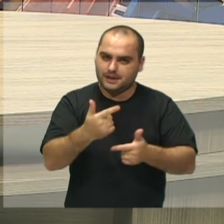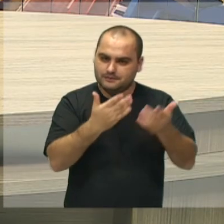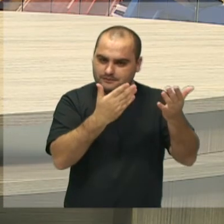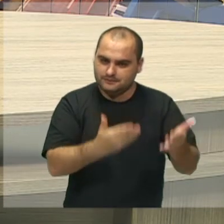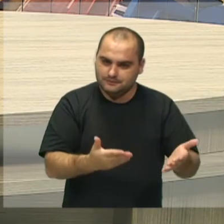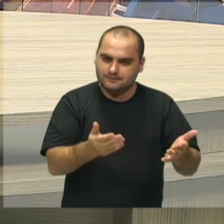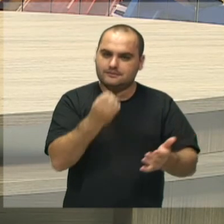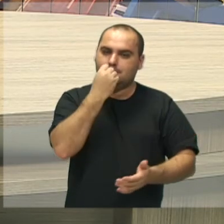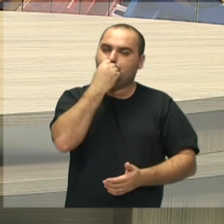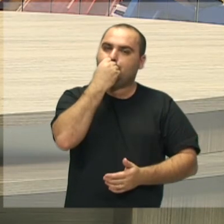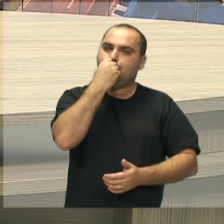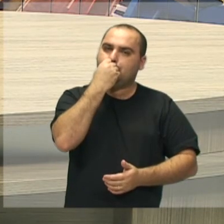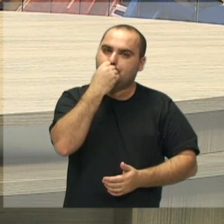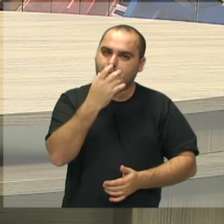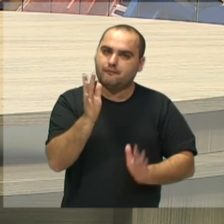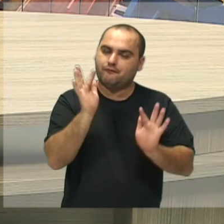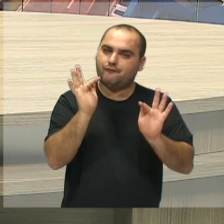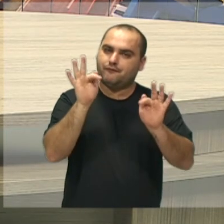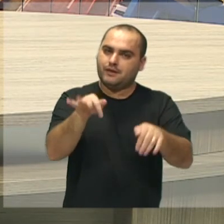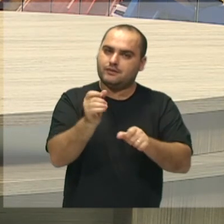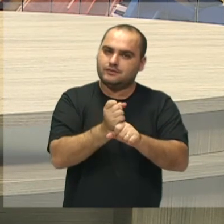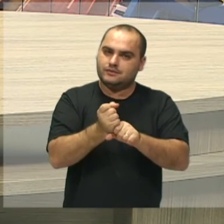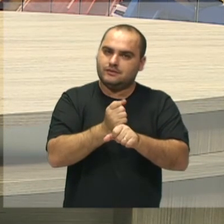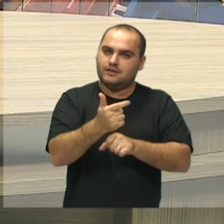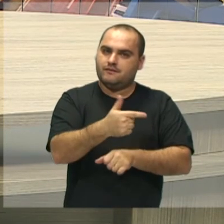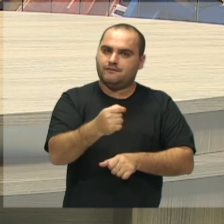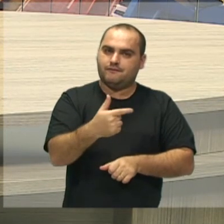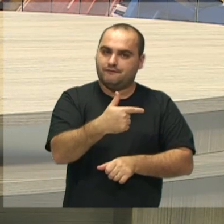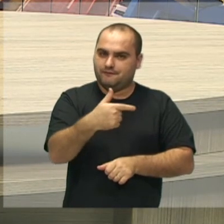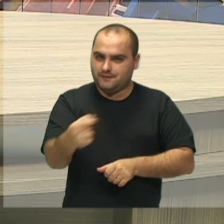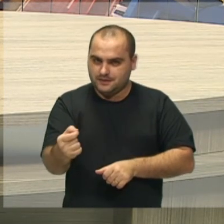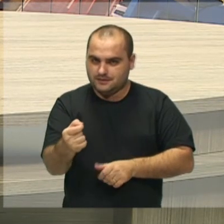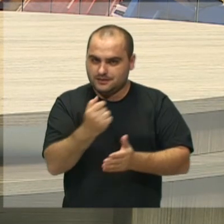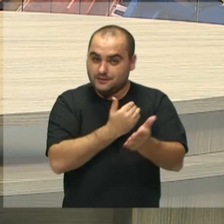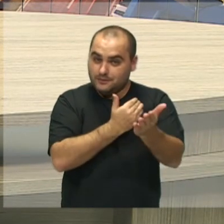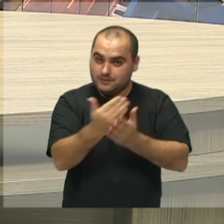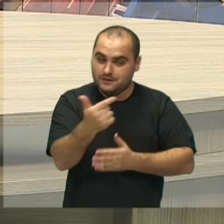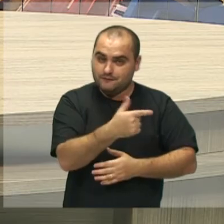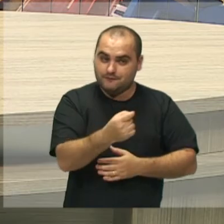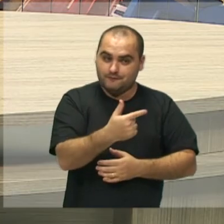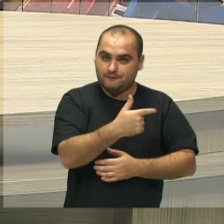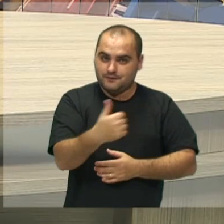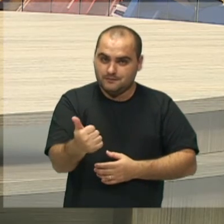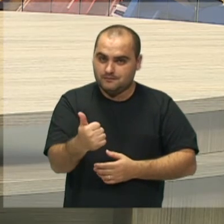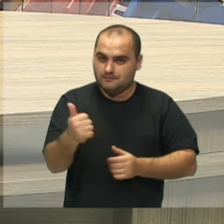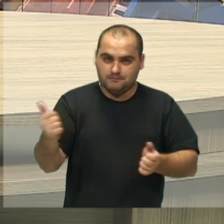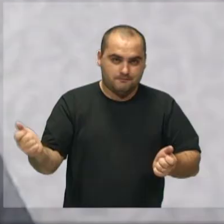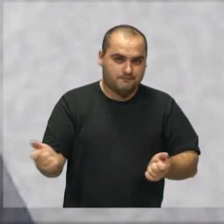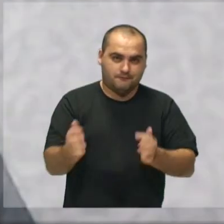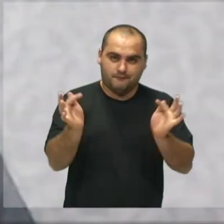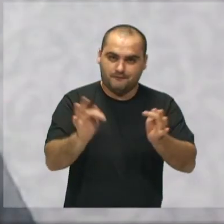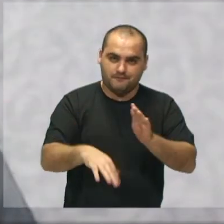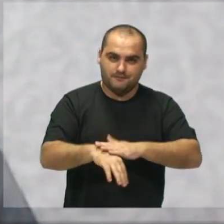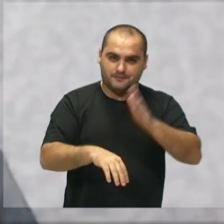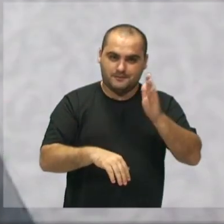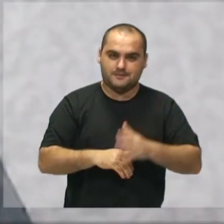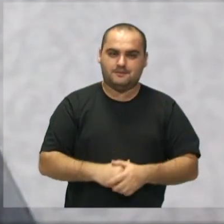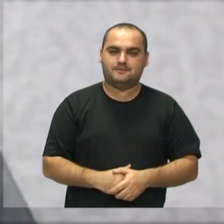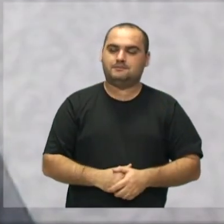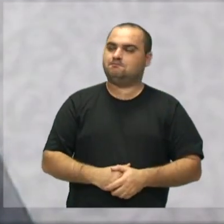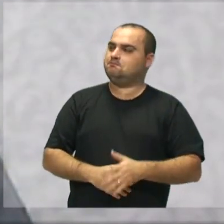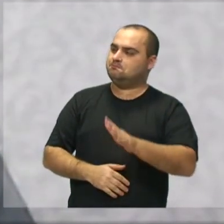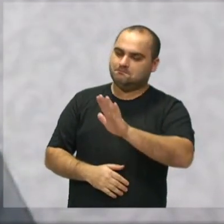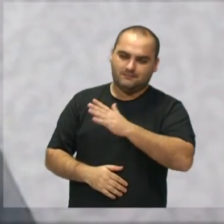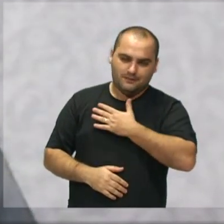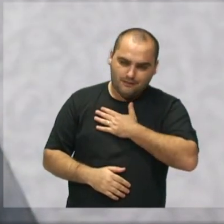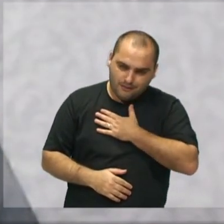um excelente final de ano agora de 2020 e início de 2021. Poxa, Maurício, eu que lhe